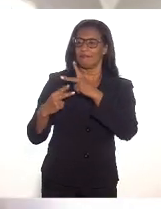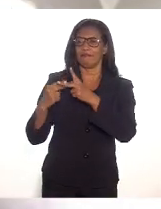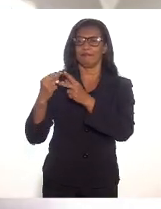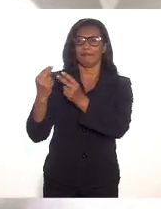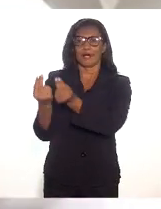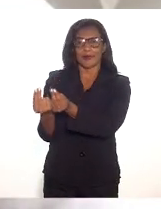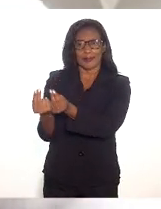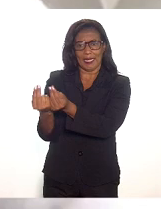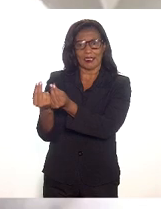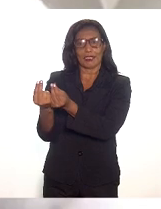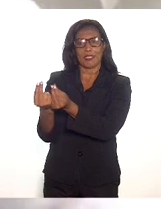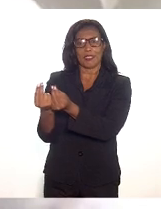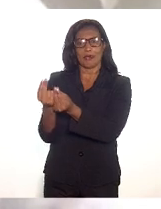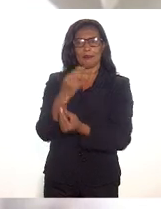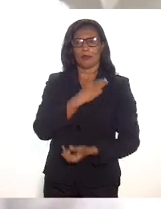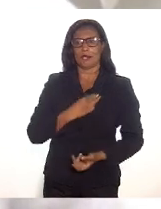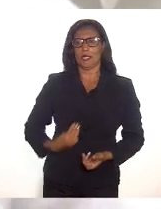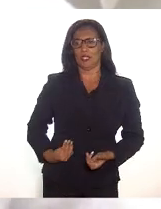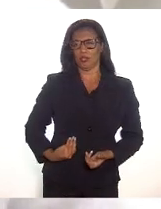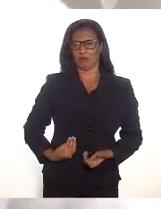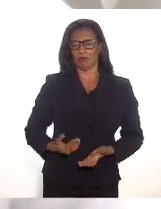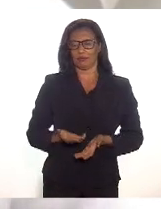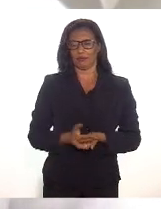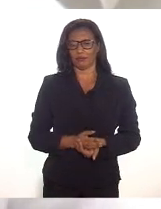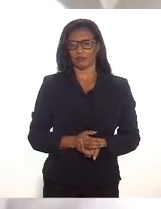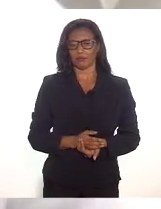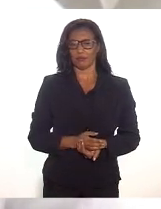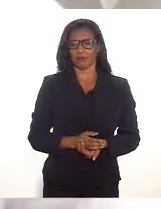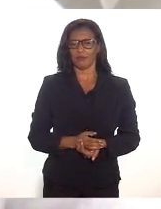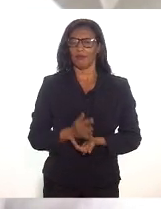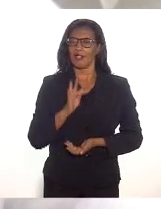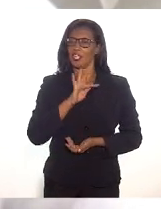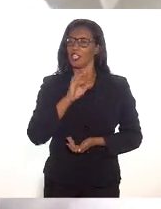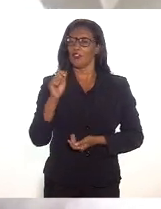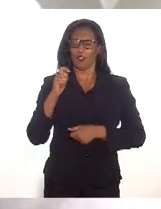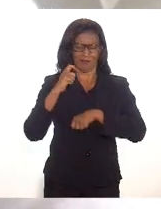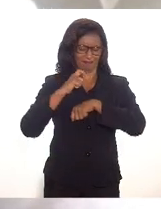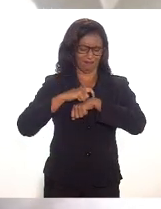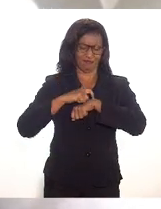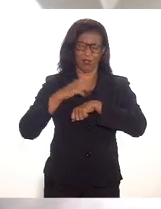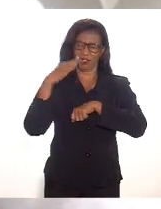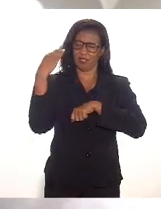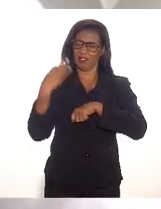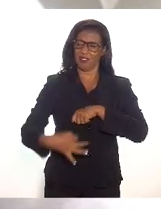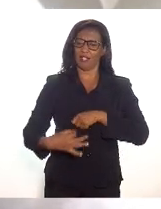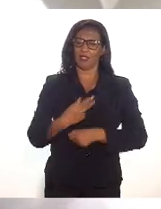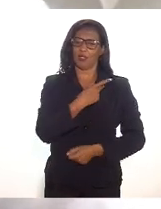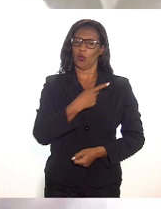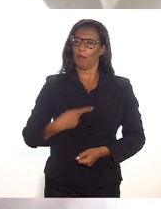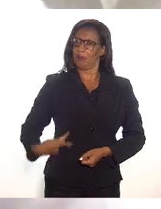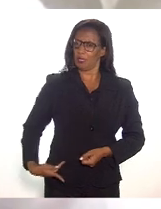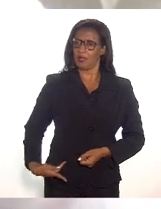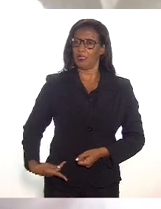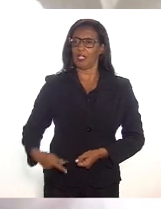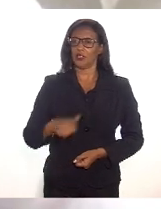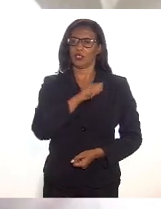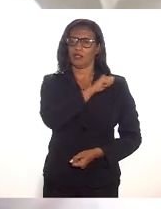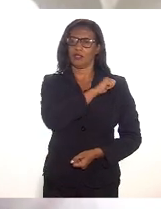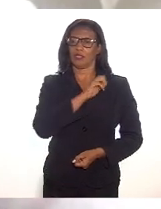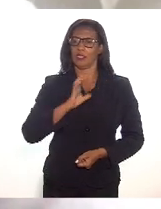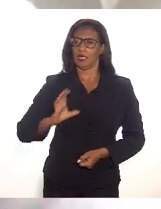ao ministro Guedes. E foi em muito boa hora que o presidente da Assembleia